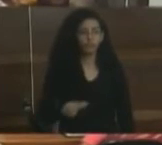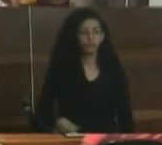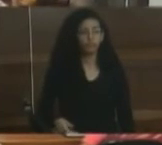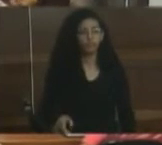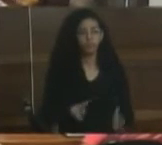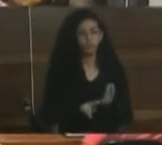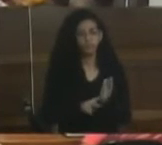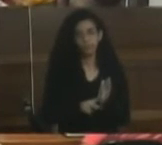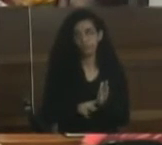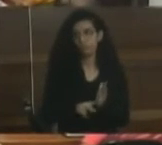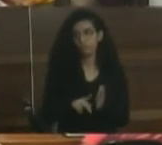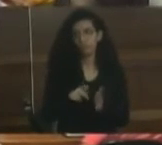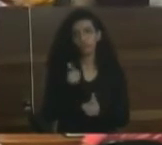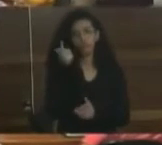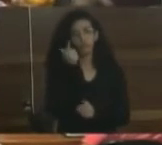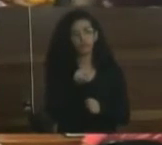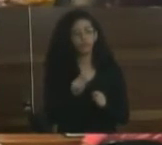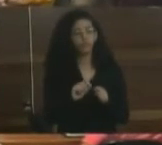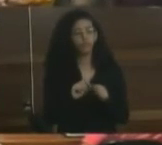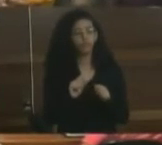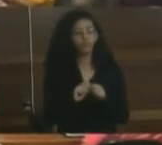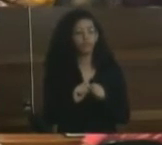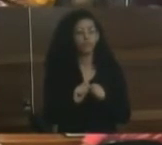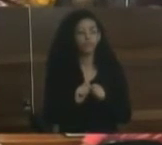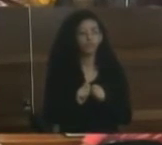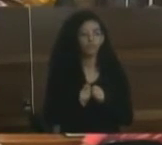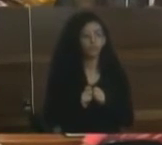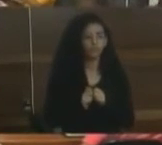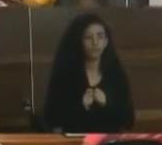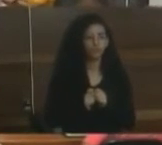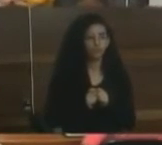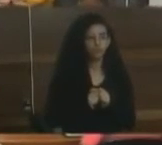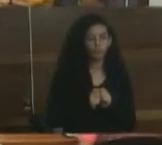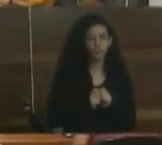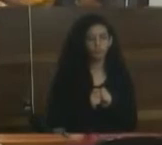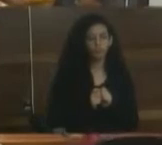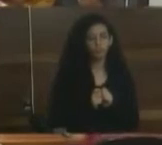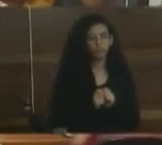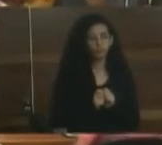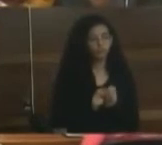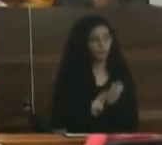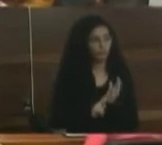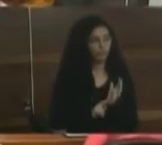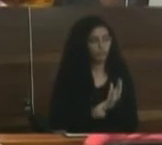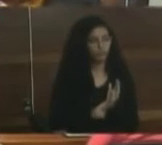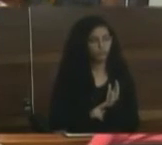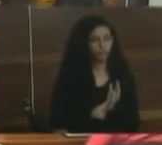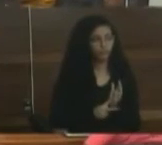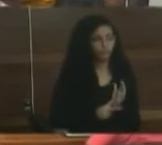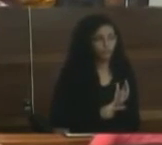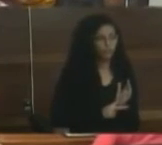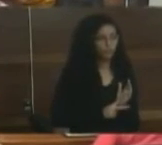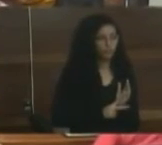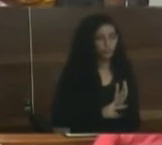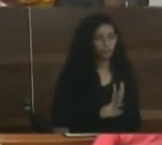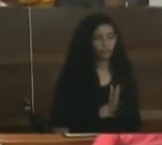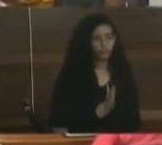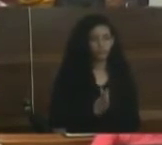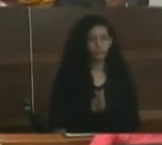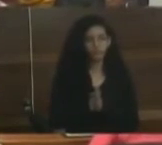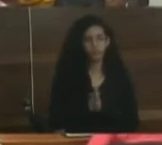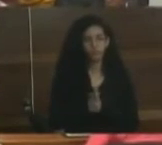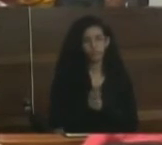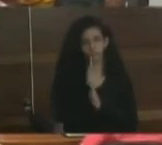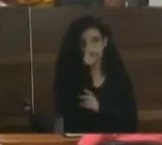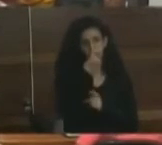na época ainda mais uma criança esses 300 que vai fazer bom dia da 150